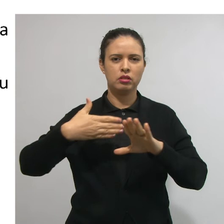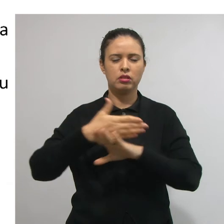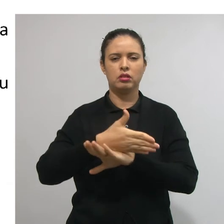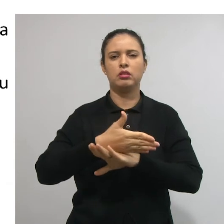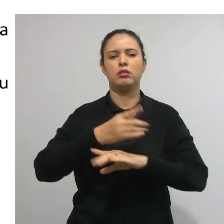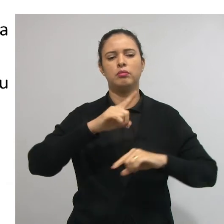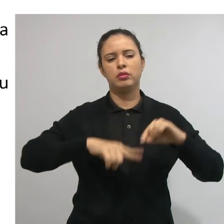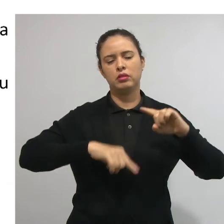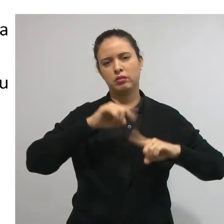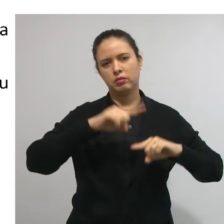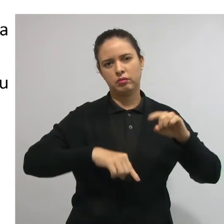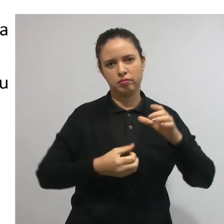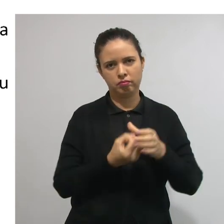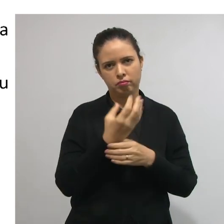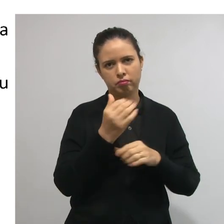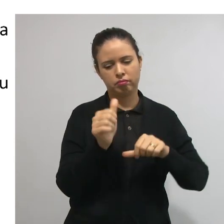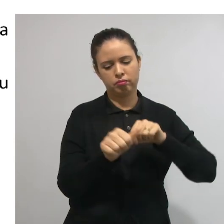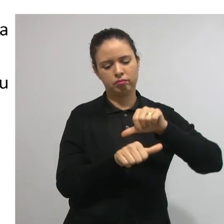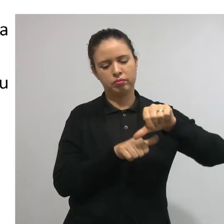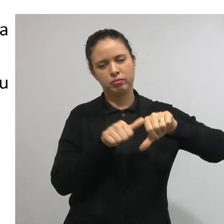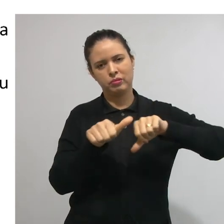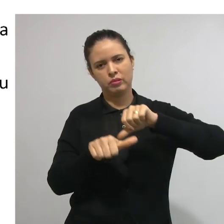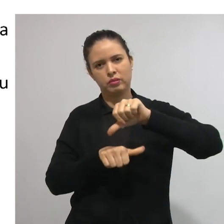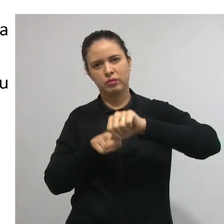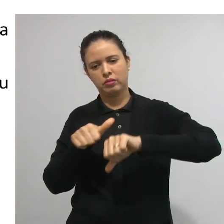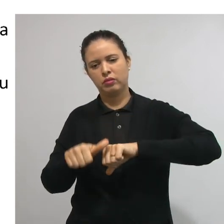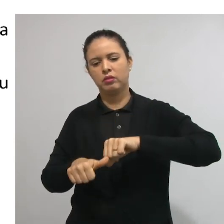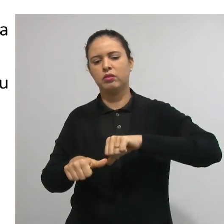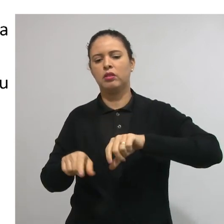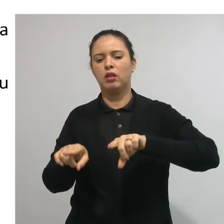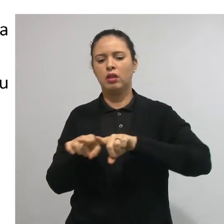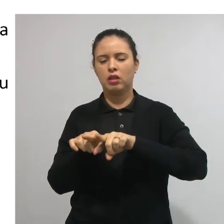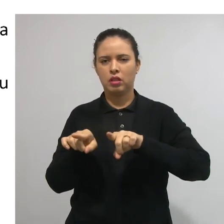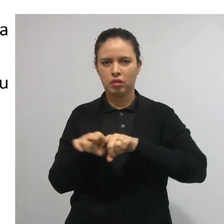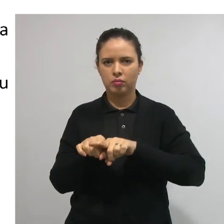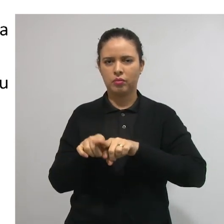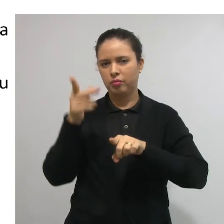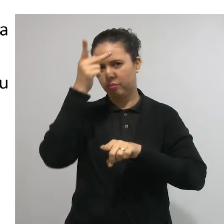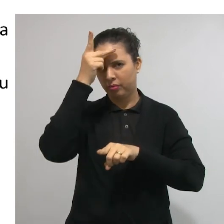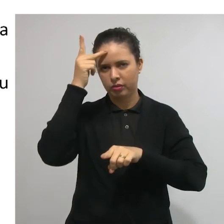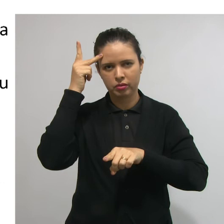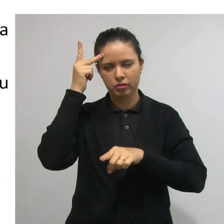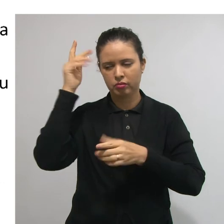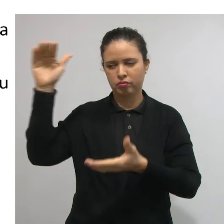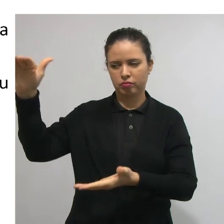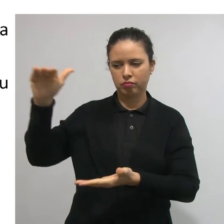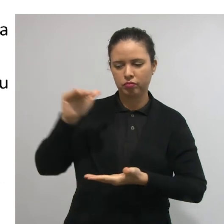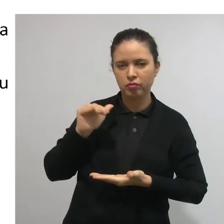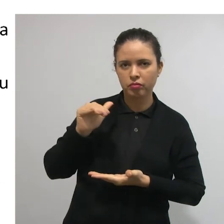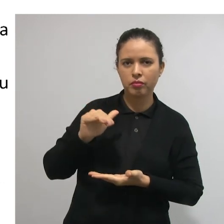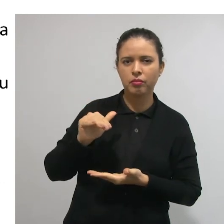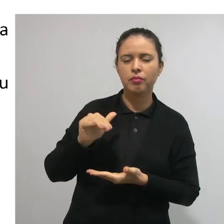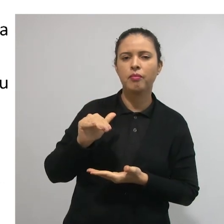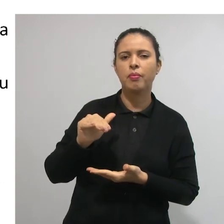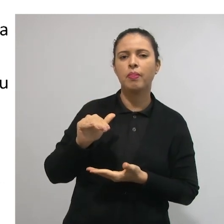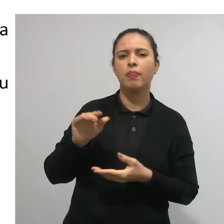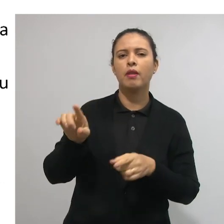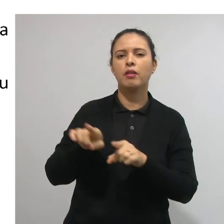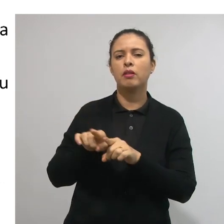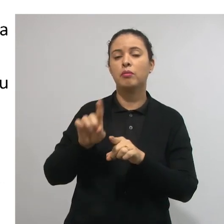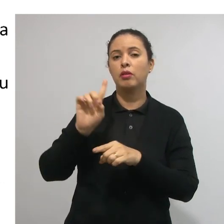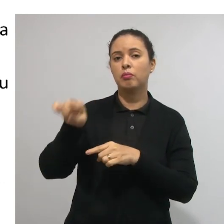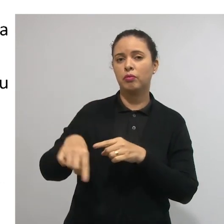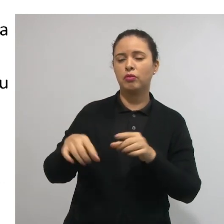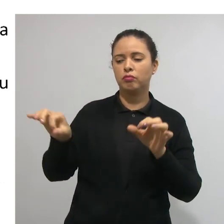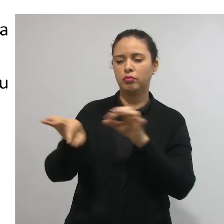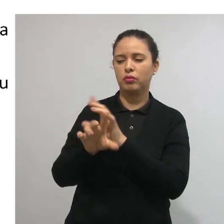de insumos, né, a matéria-prima para iniciar o processo, o próprio processamento, que é quem recebe as entradas de insumos, e, é claro, a saída